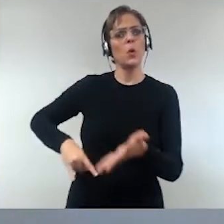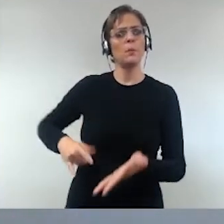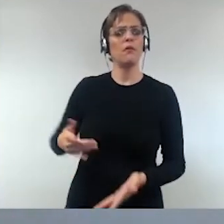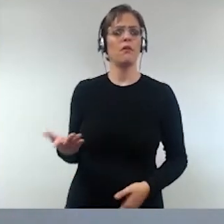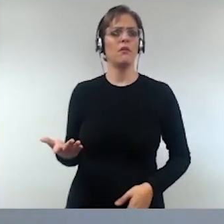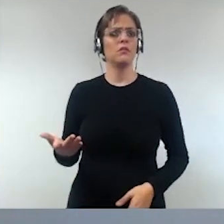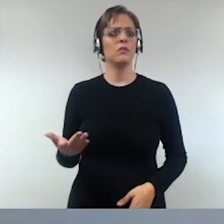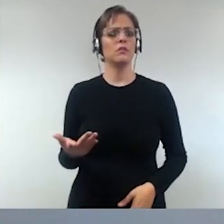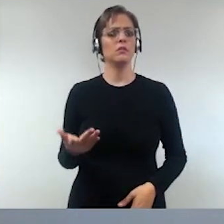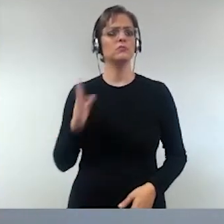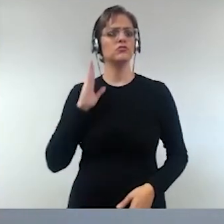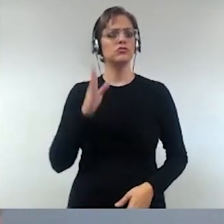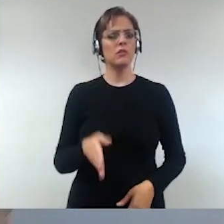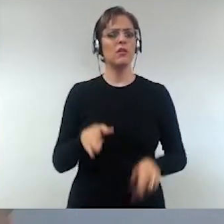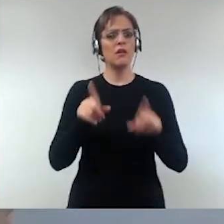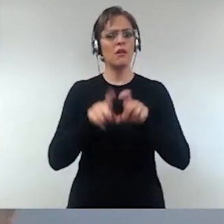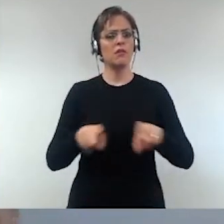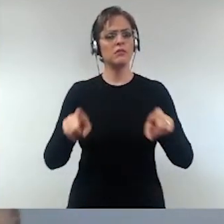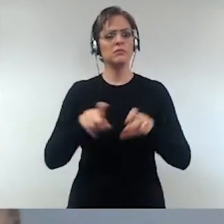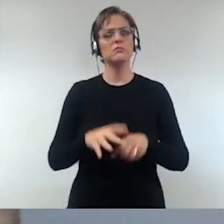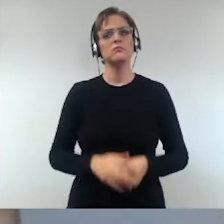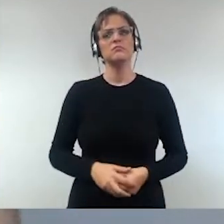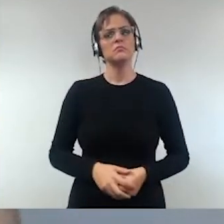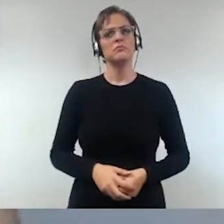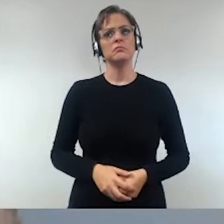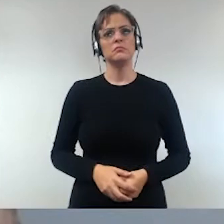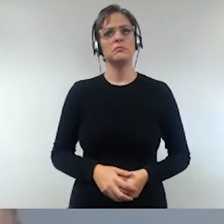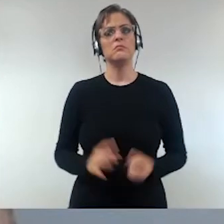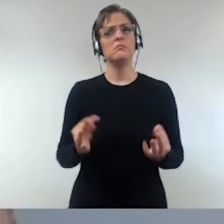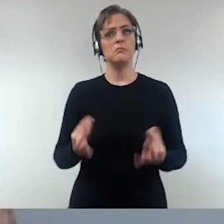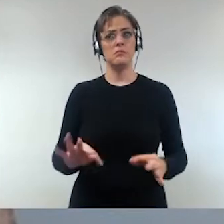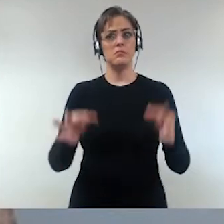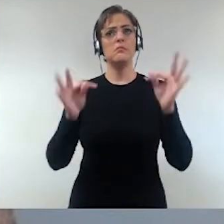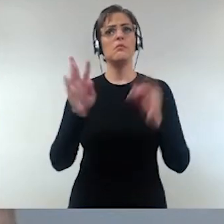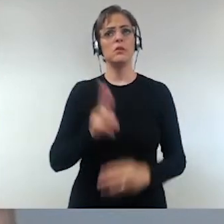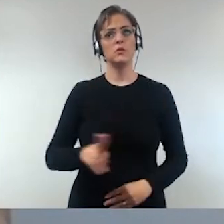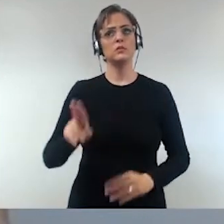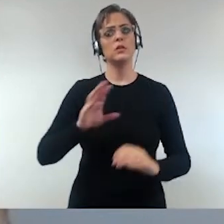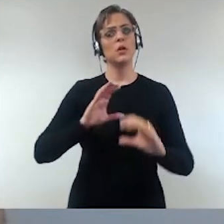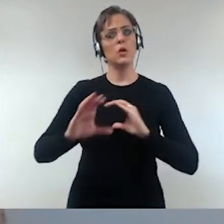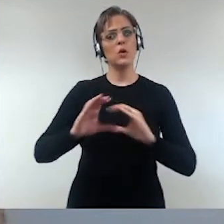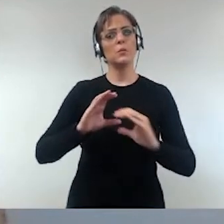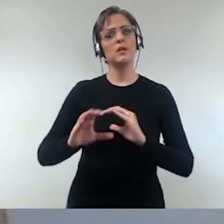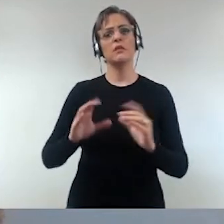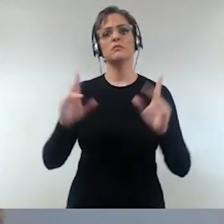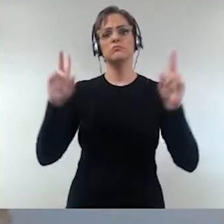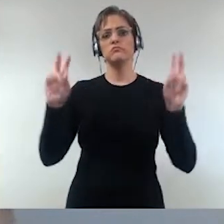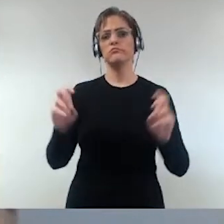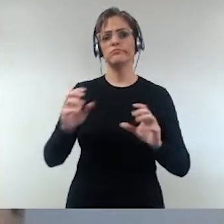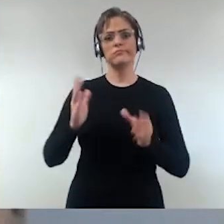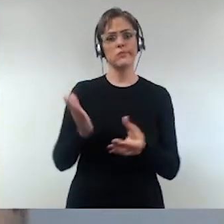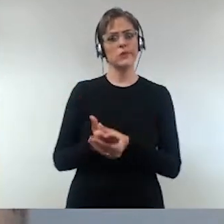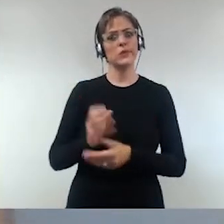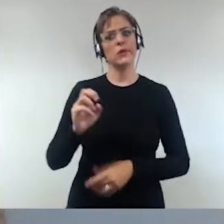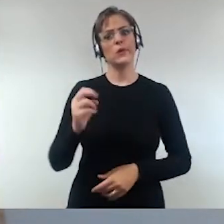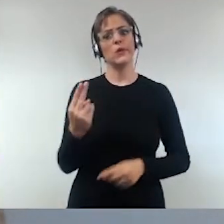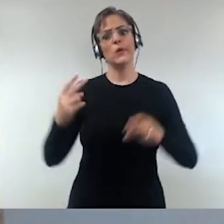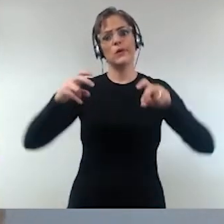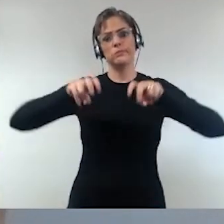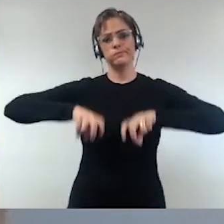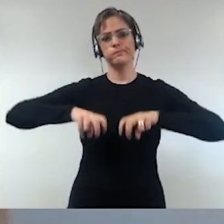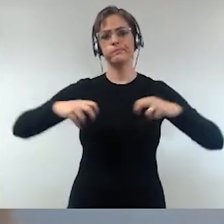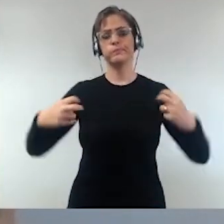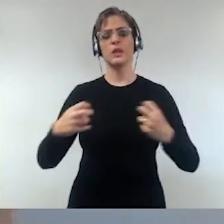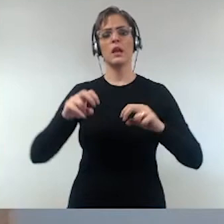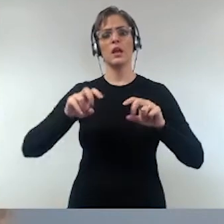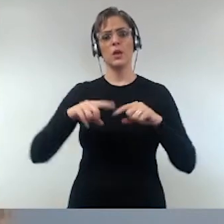advento do processo judicial eletrônico, a tecnologia para a realização de comunicações processuais, para a realização de audiências e julgamentos,